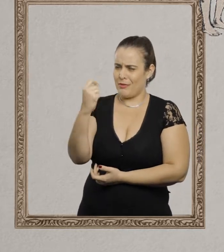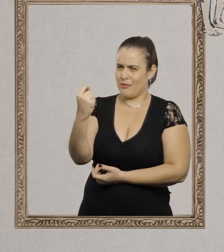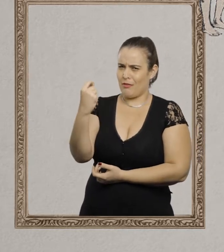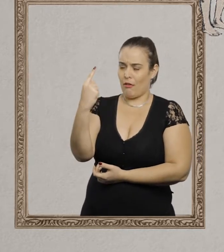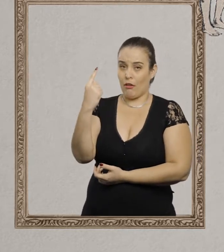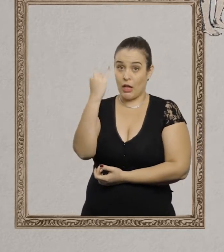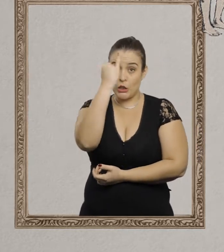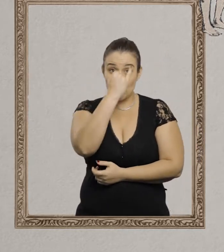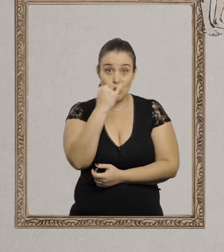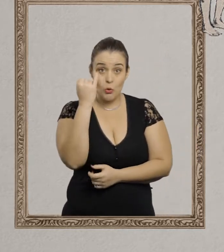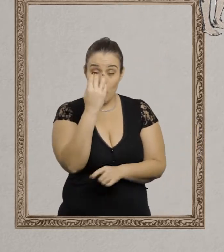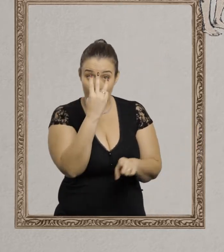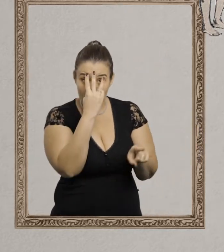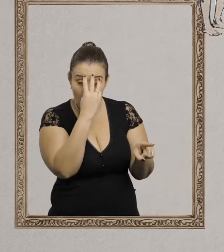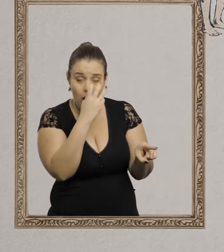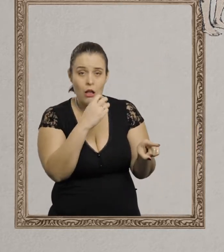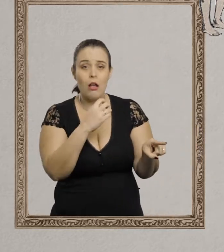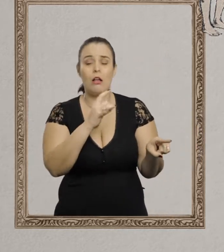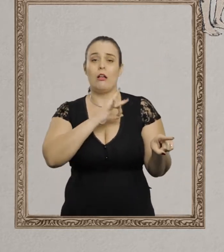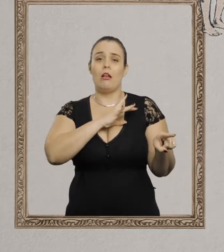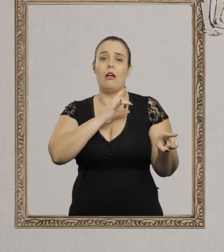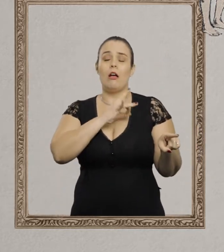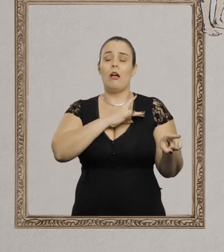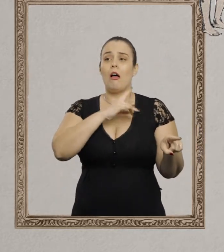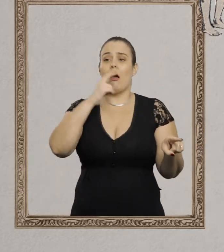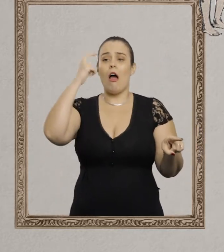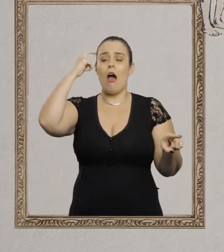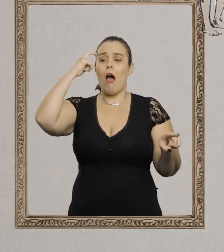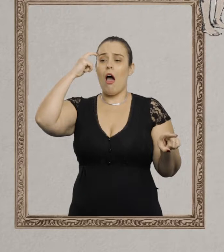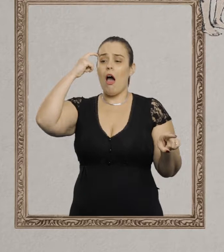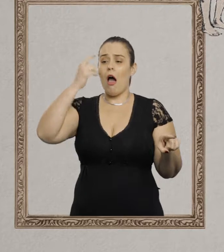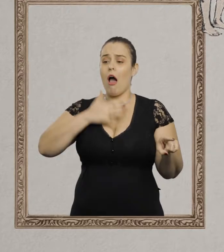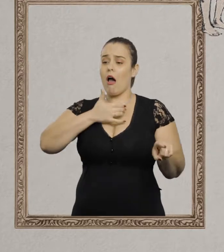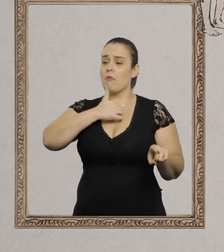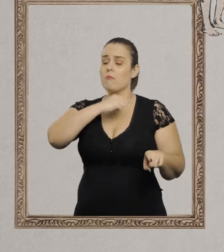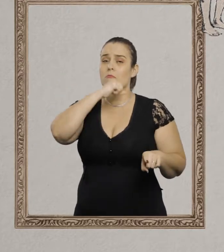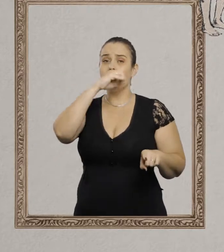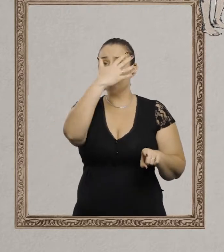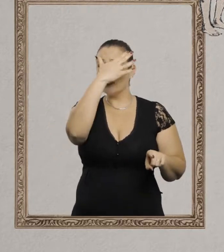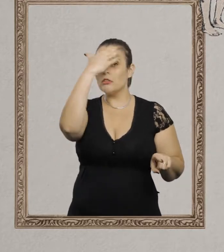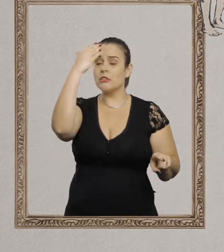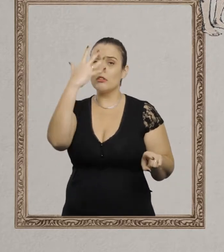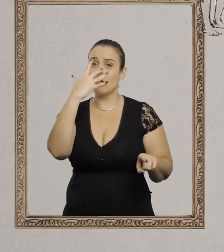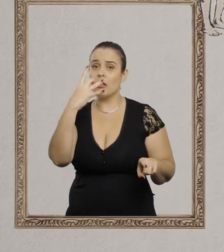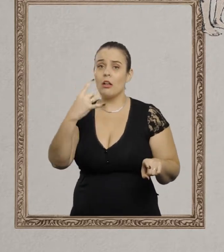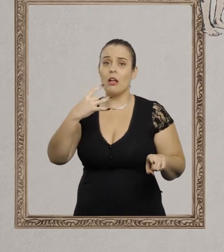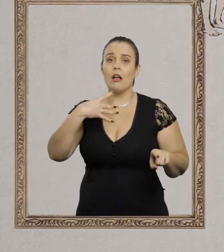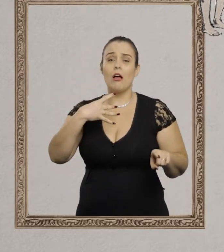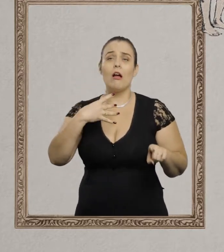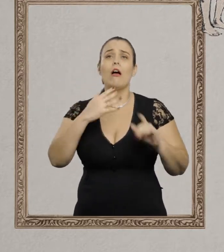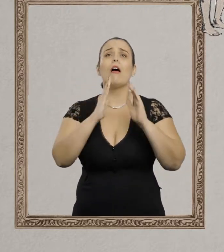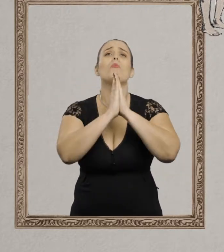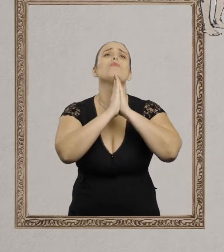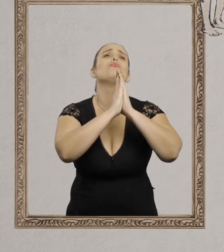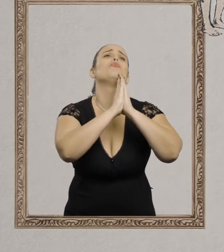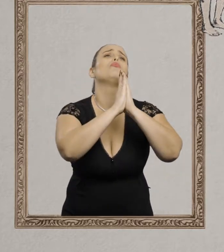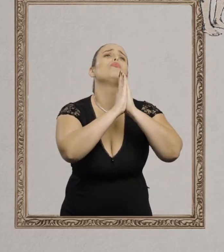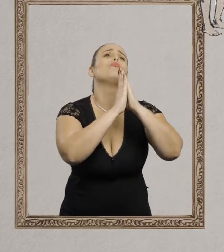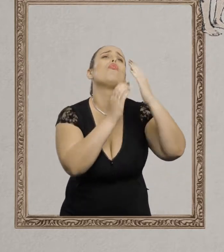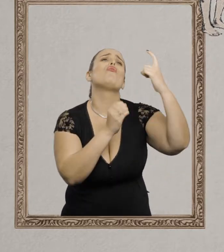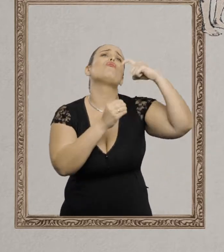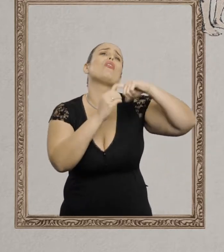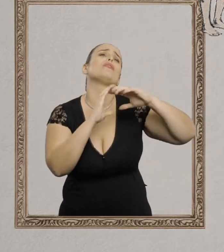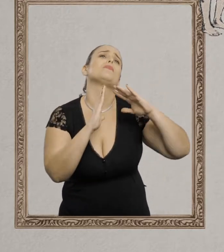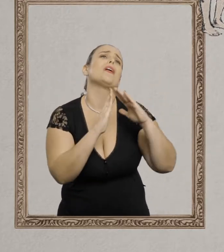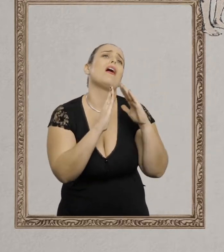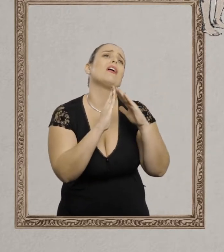e Miguel ficaram com medo. Eles pensaram que a mãe se esqueceria deles. Eles pediram para Wendy para voltarem logo